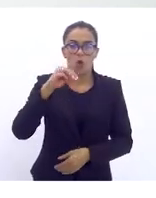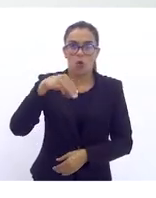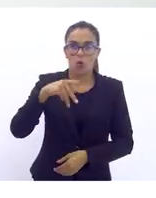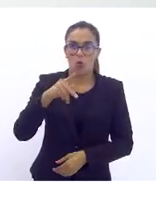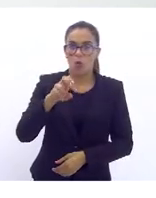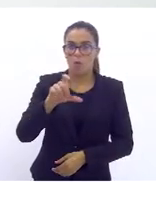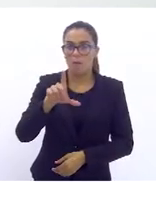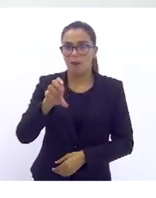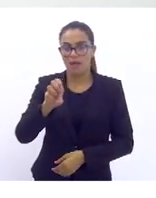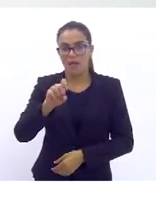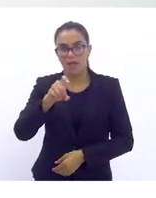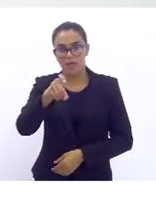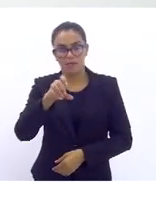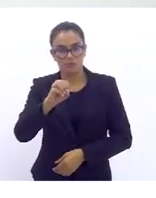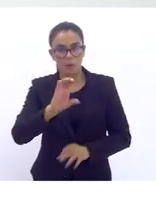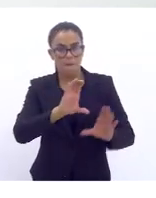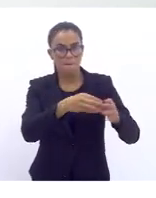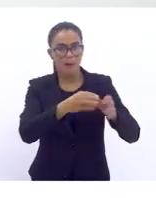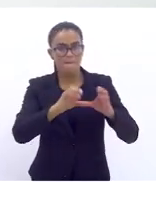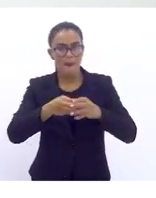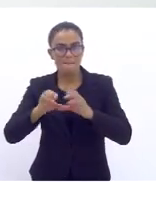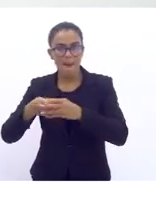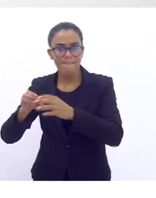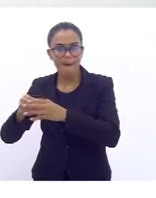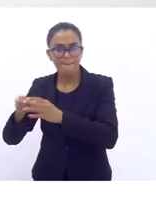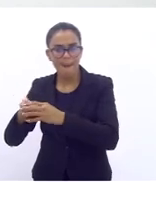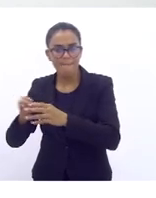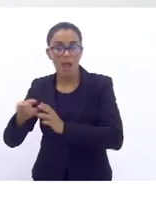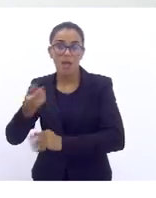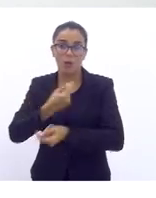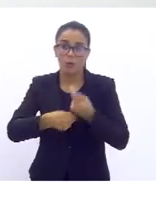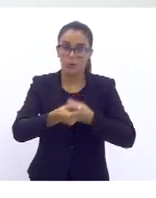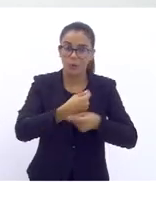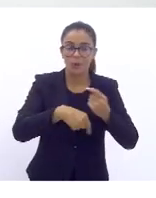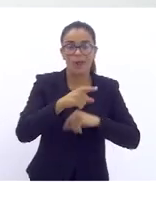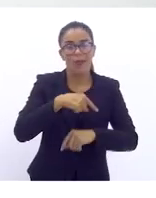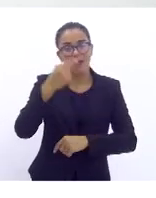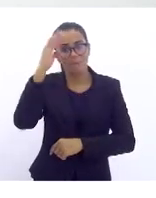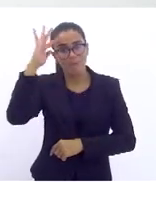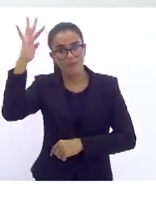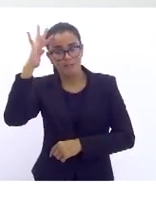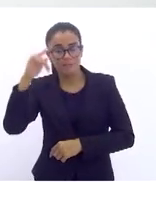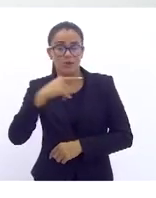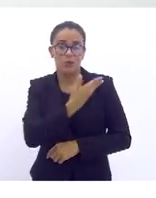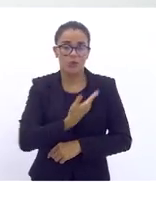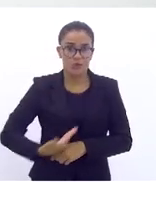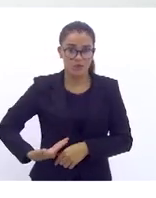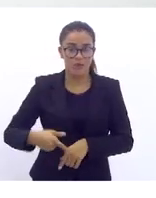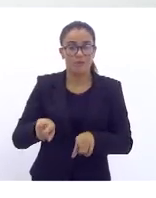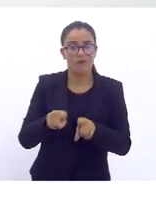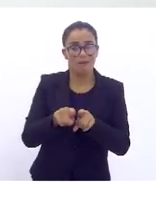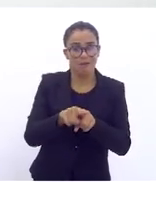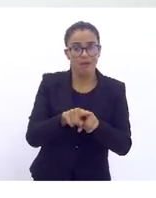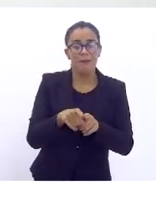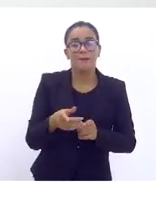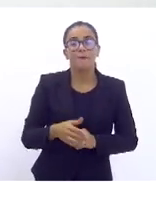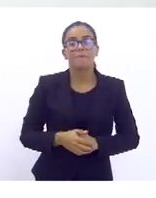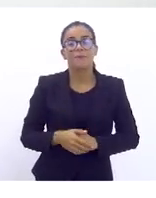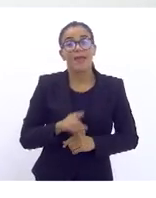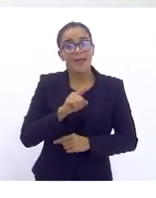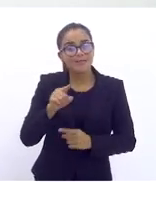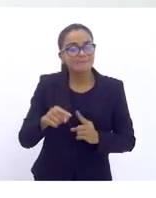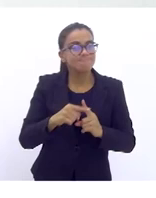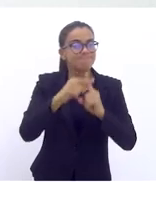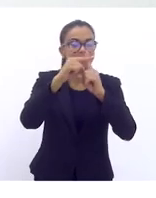é um consenso do parlamento é o Consenso do governo é o Consenso da sociedade organizada que são esses são essas as